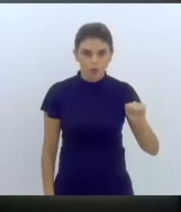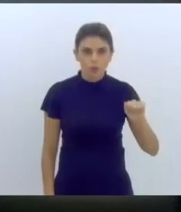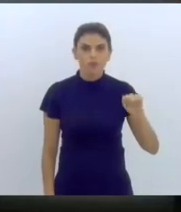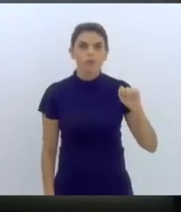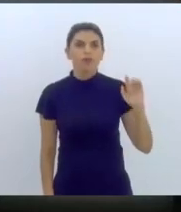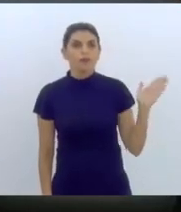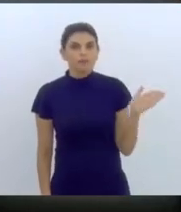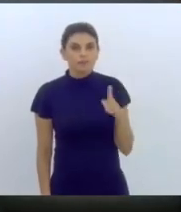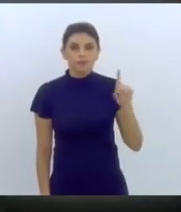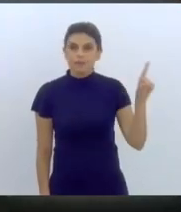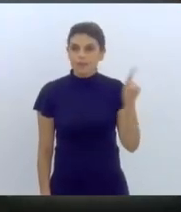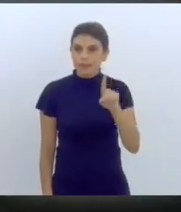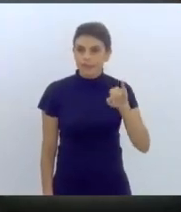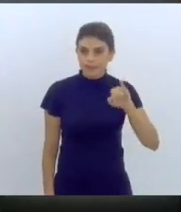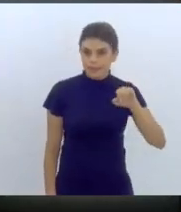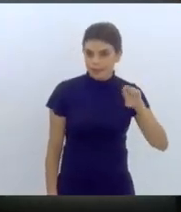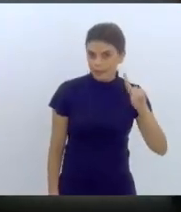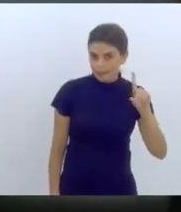Zeida.